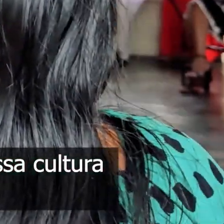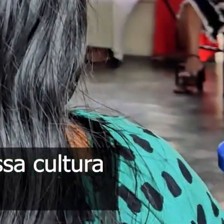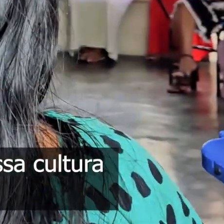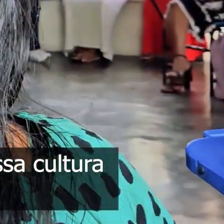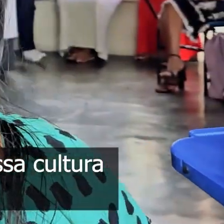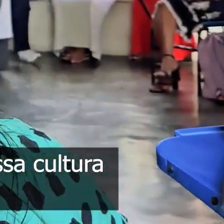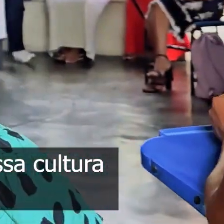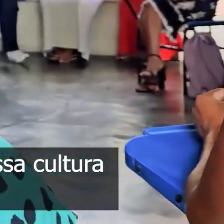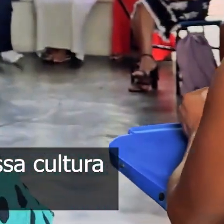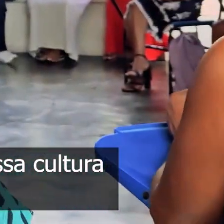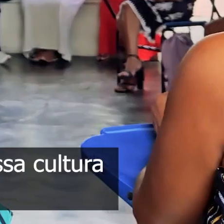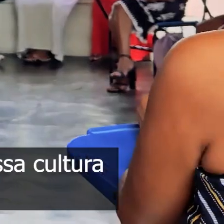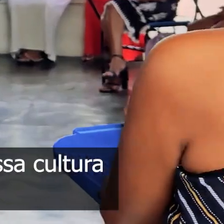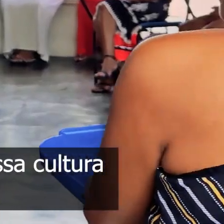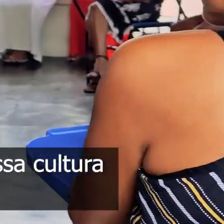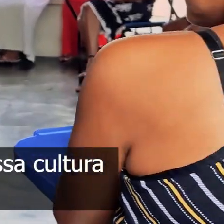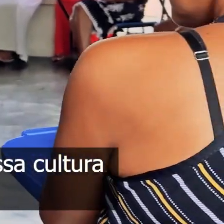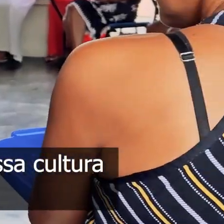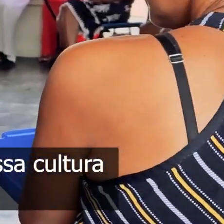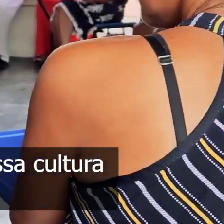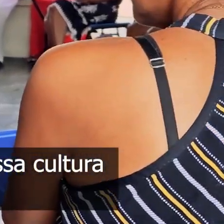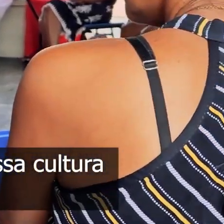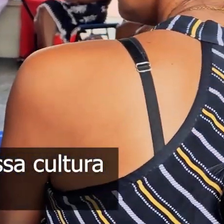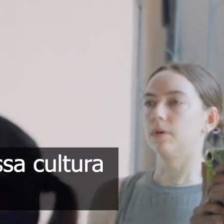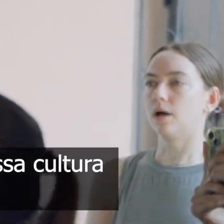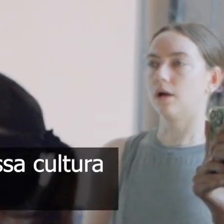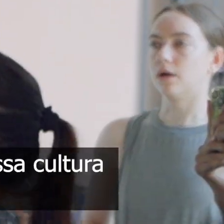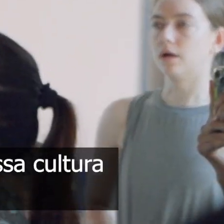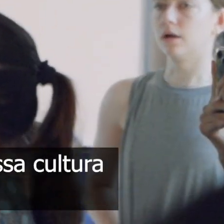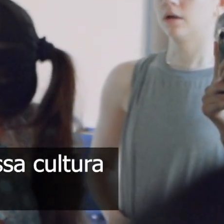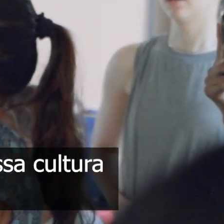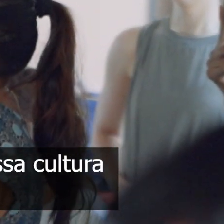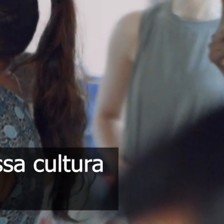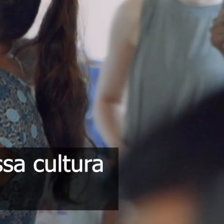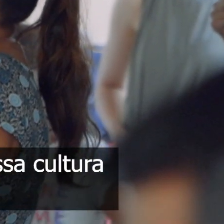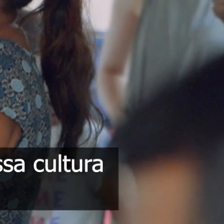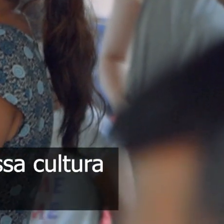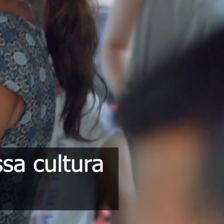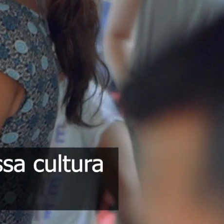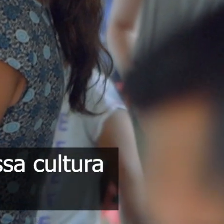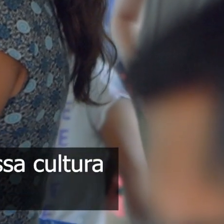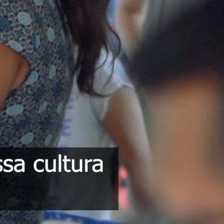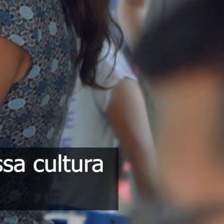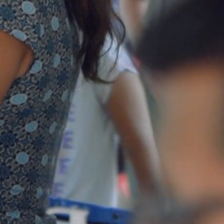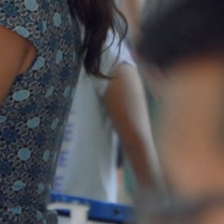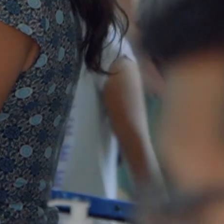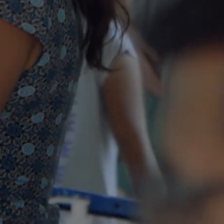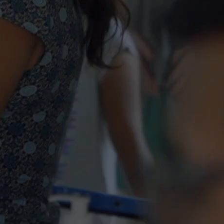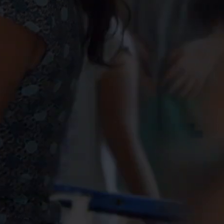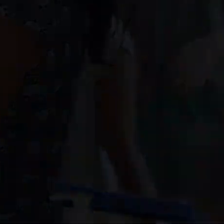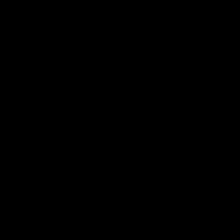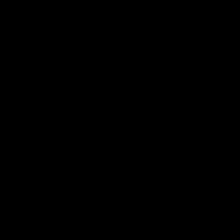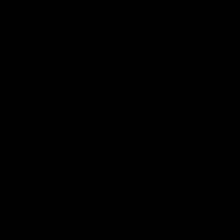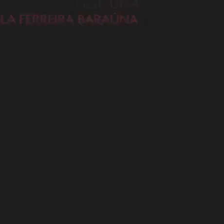darana tiro e mani darana sa tiro be ni setina ni be mu tango ni ka no hane